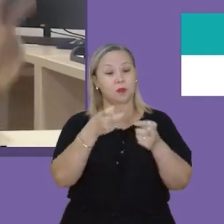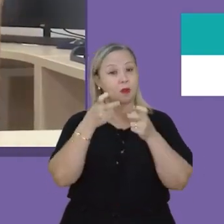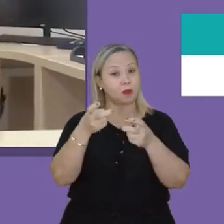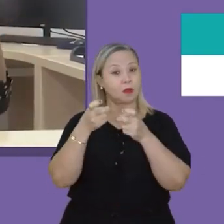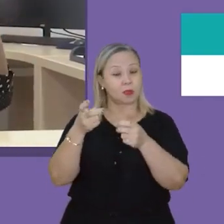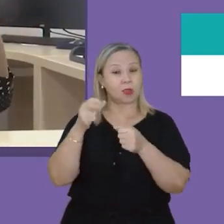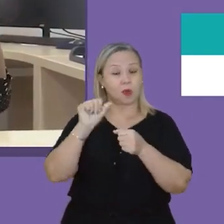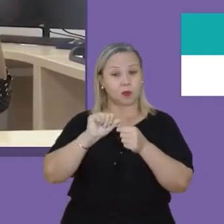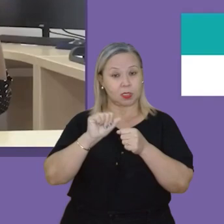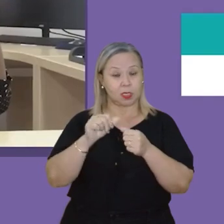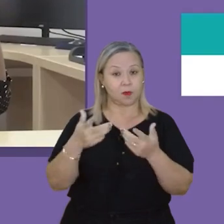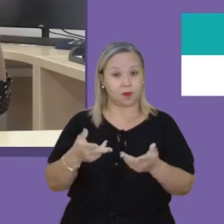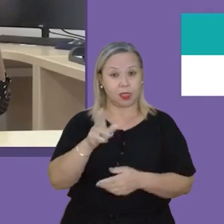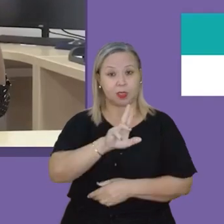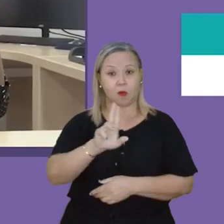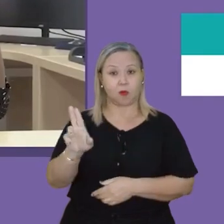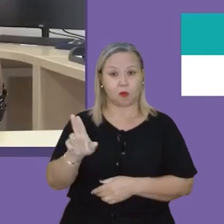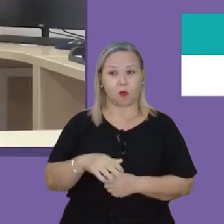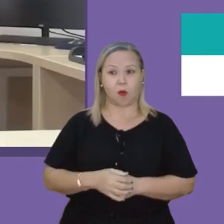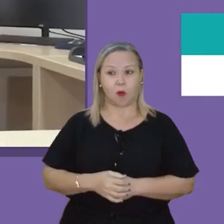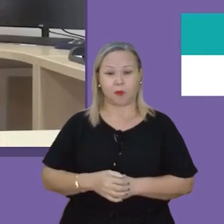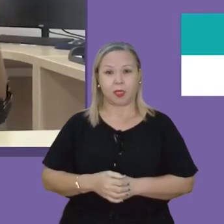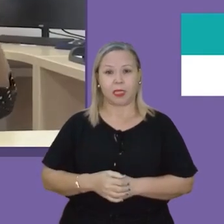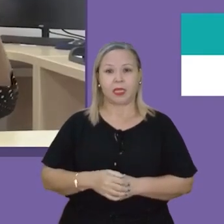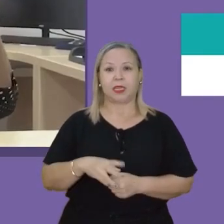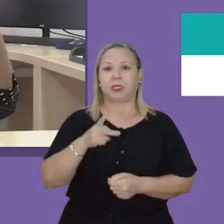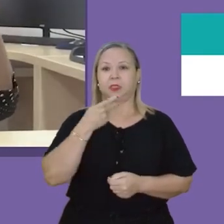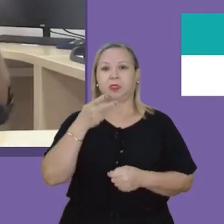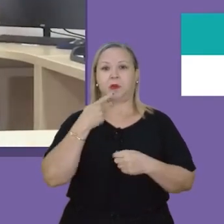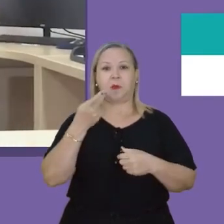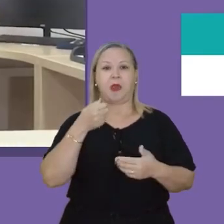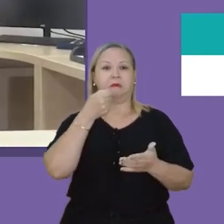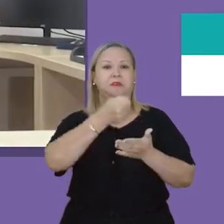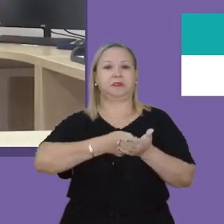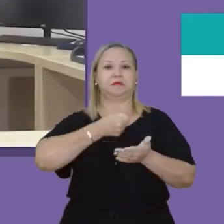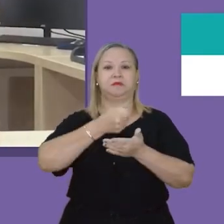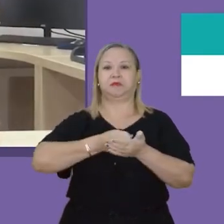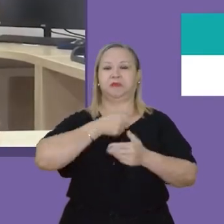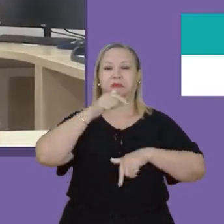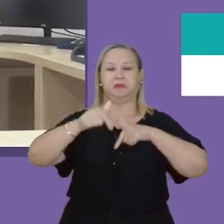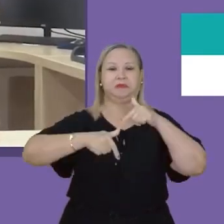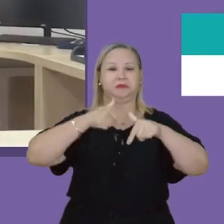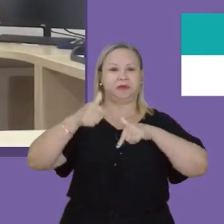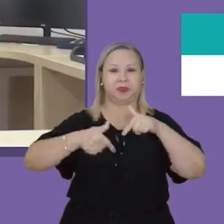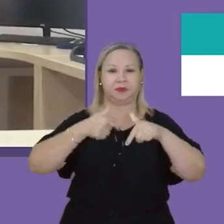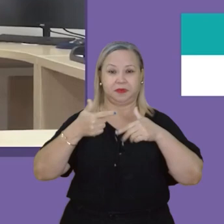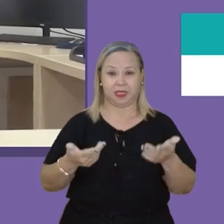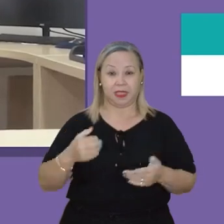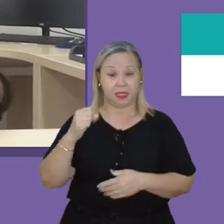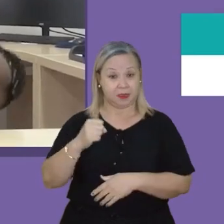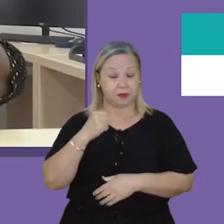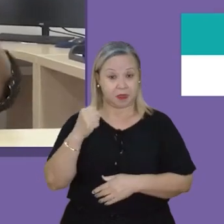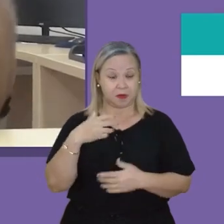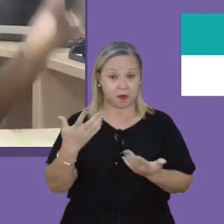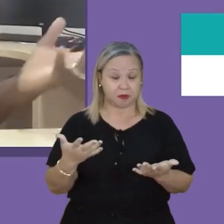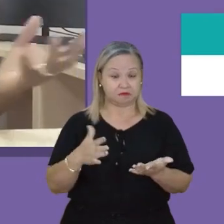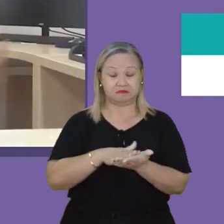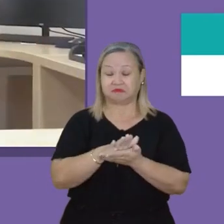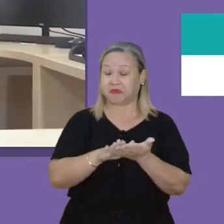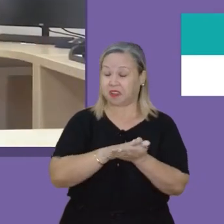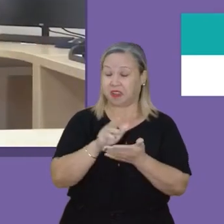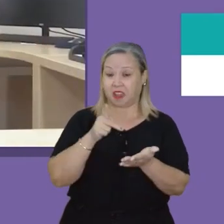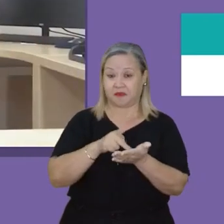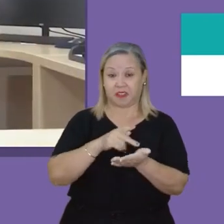feitas, e eles se chamavam desbravadores, que desbravadores não eram nada, e